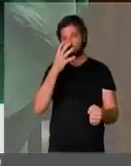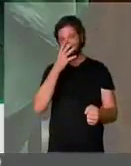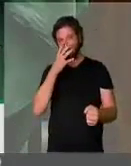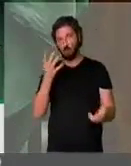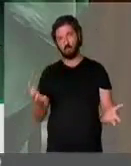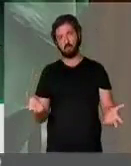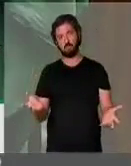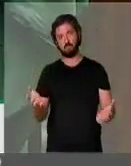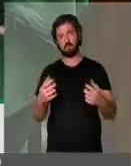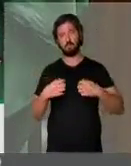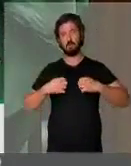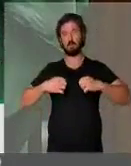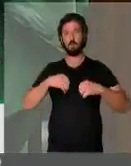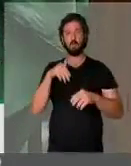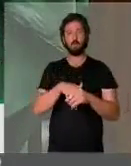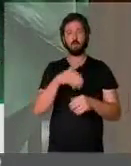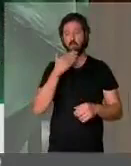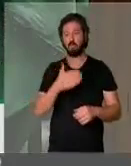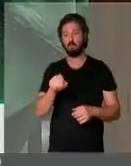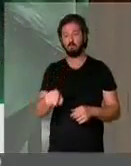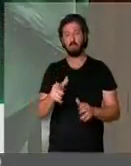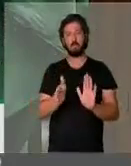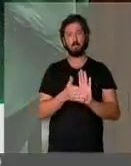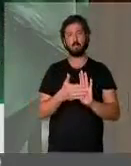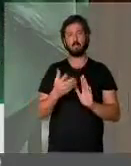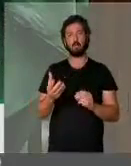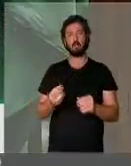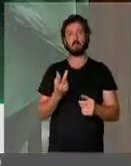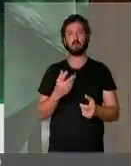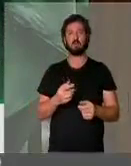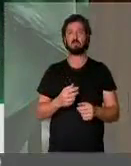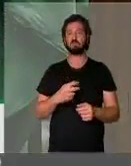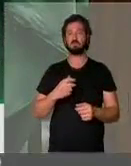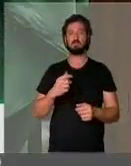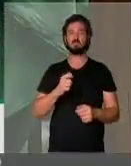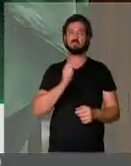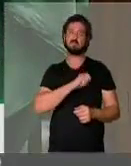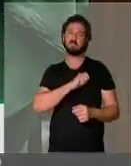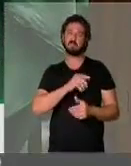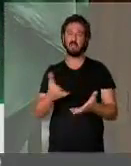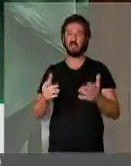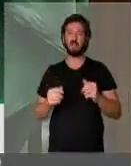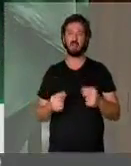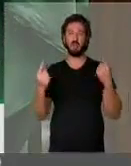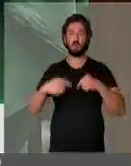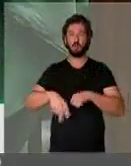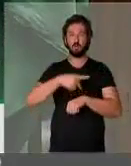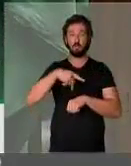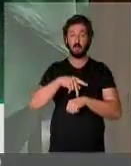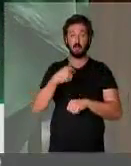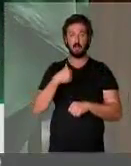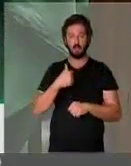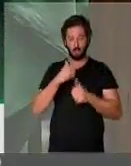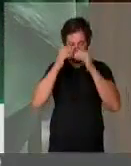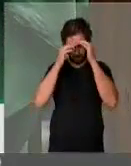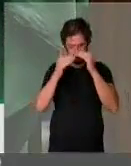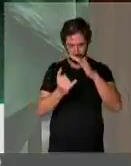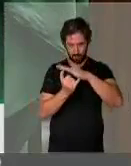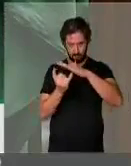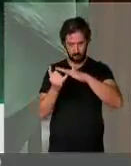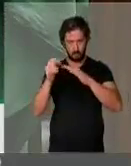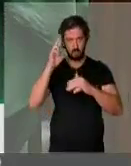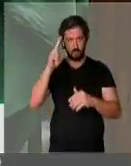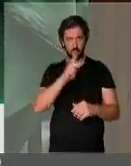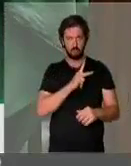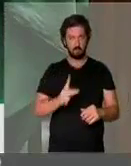acompanhar com o voto favorável uma proposta tão indecente como essa para o nosso país. Eu respeito de forma institucional o